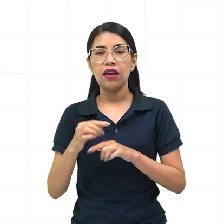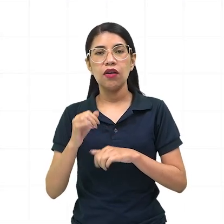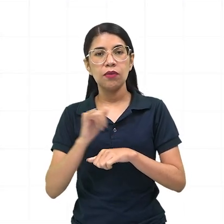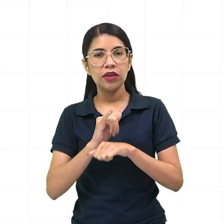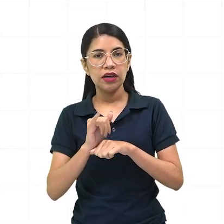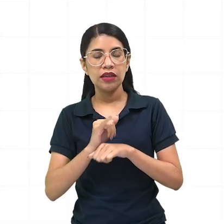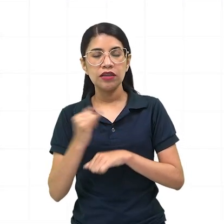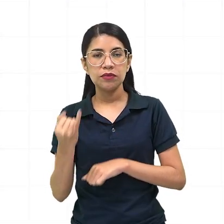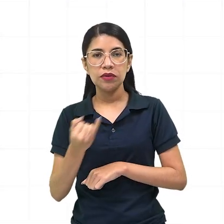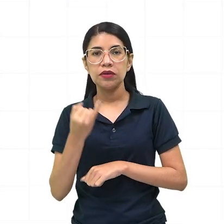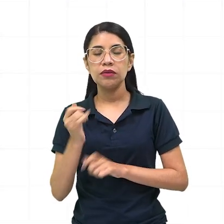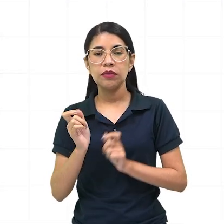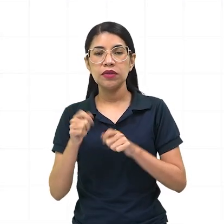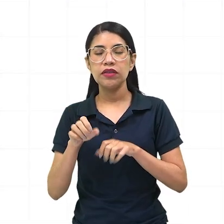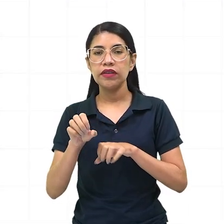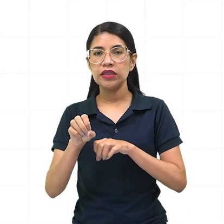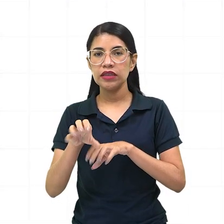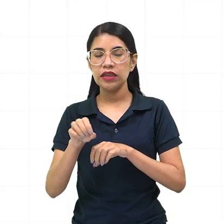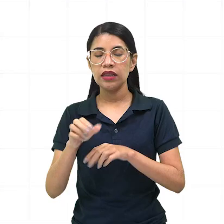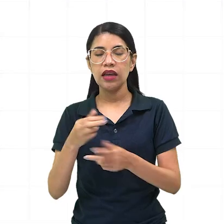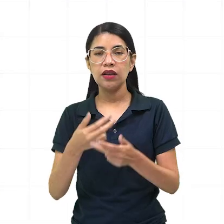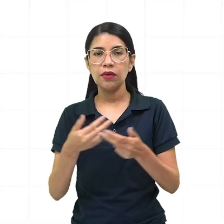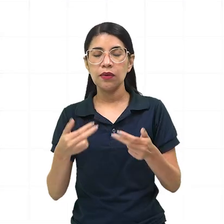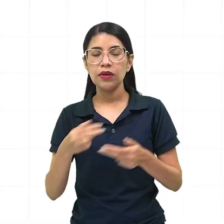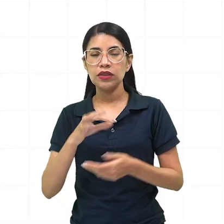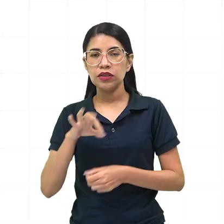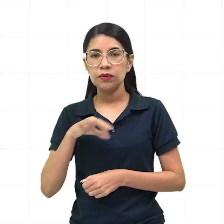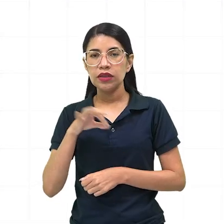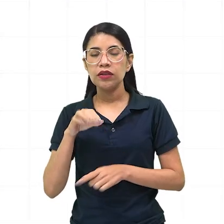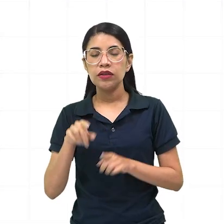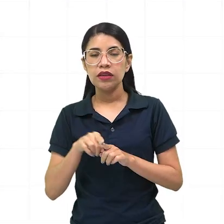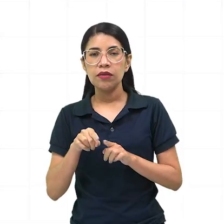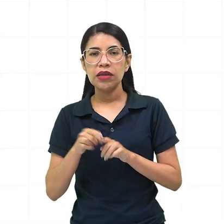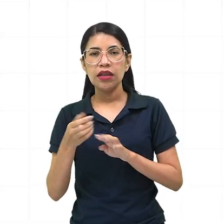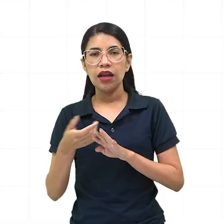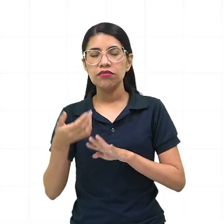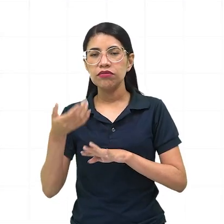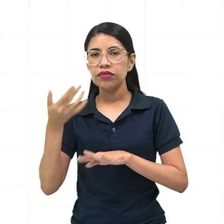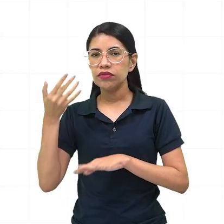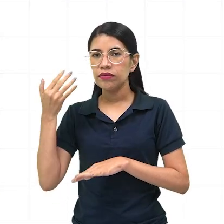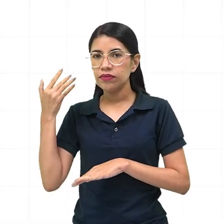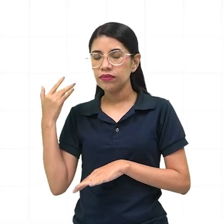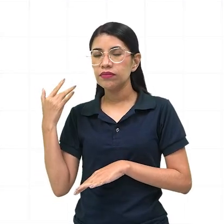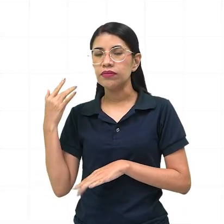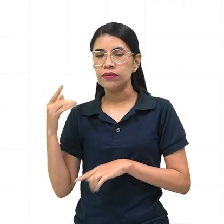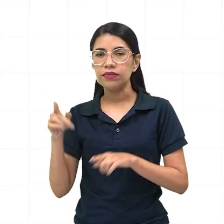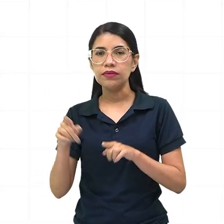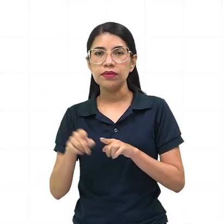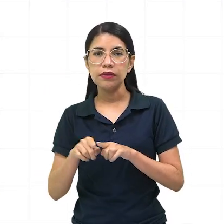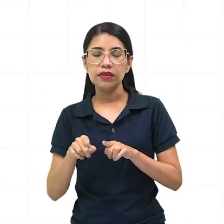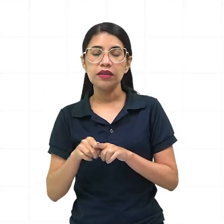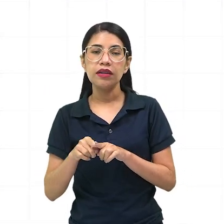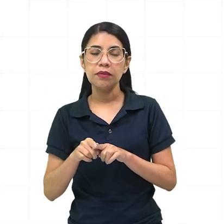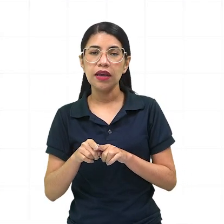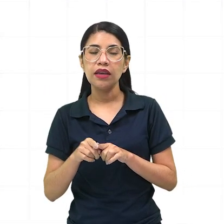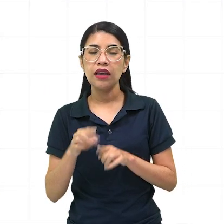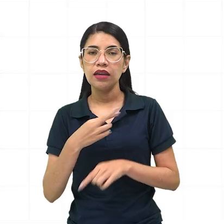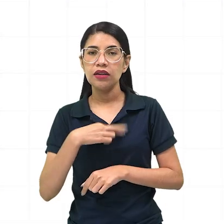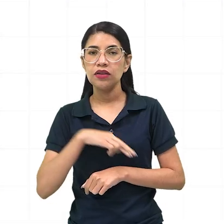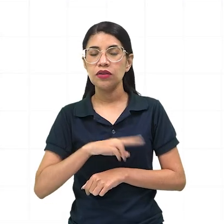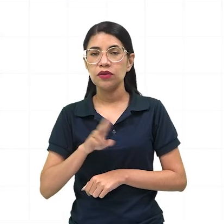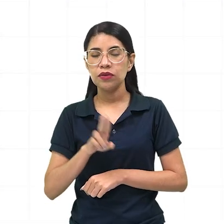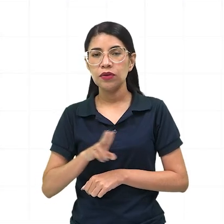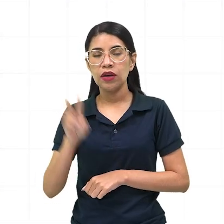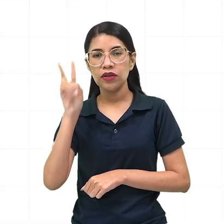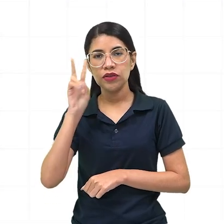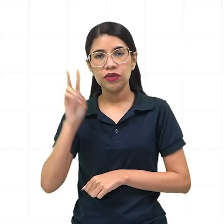para transmitir ensinamentos e valores espirituais. Desde os tempos antigos, as religiões utilizam